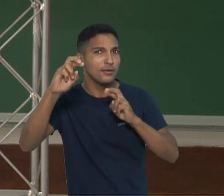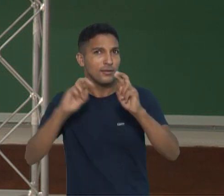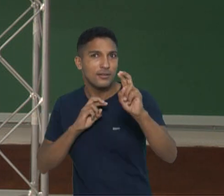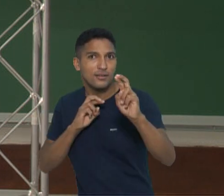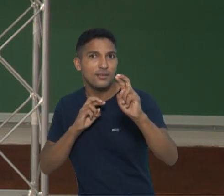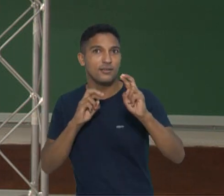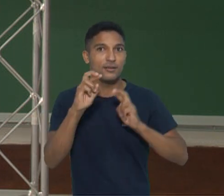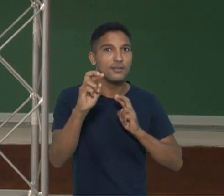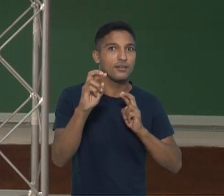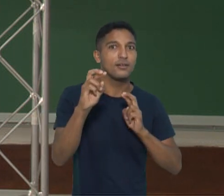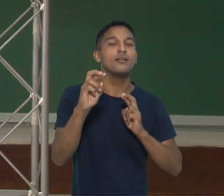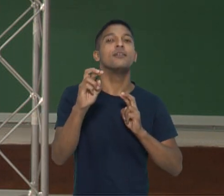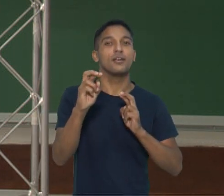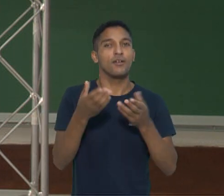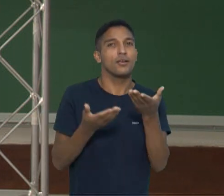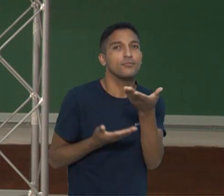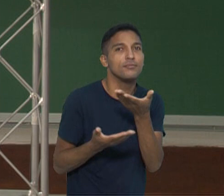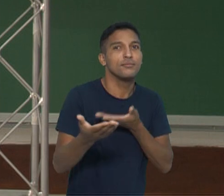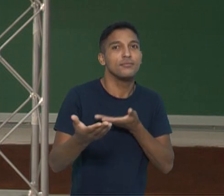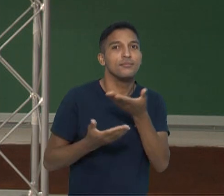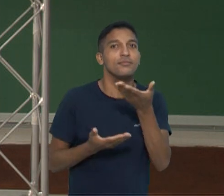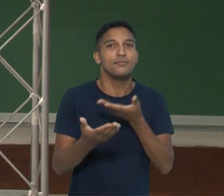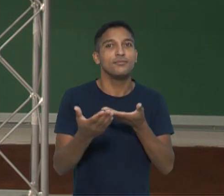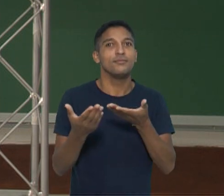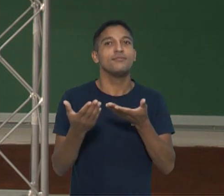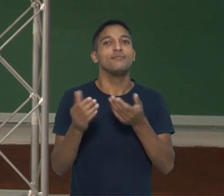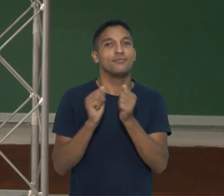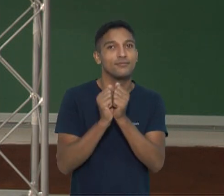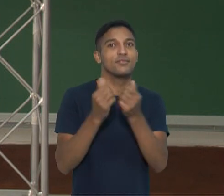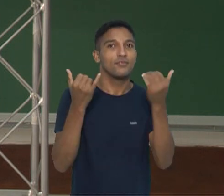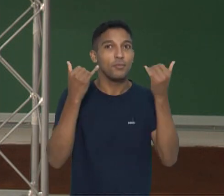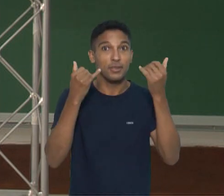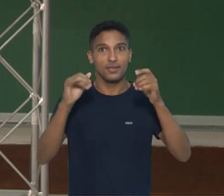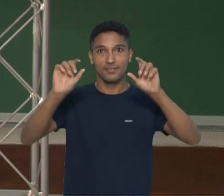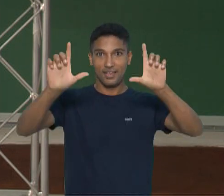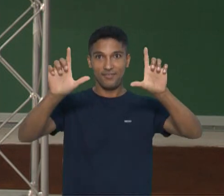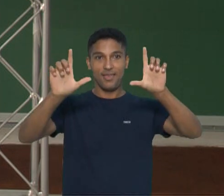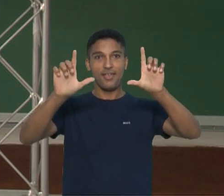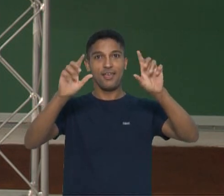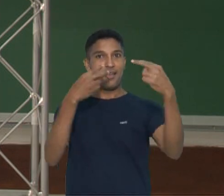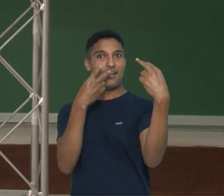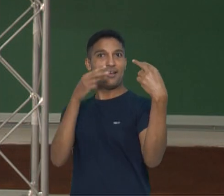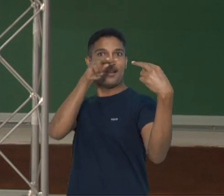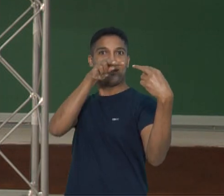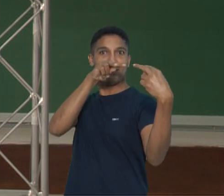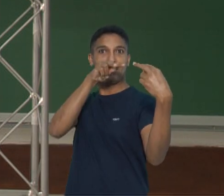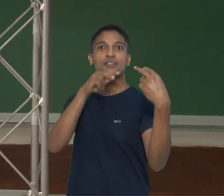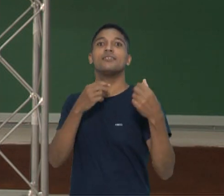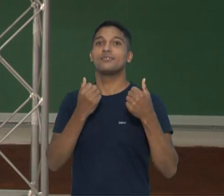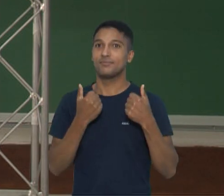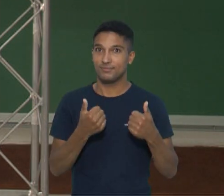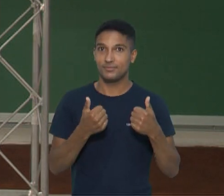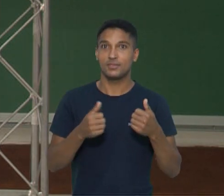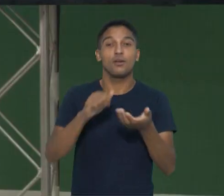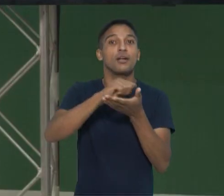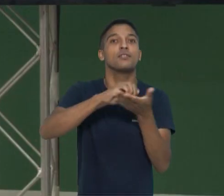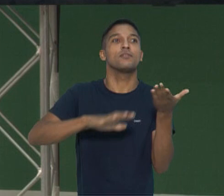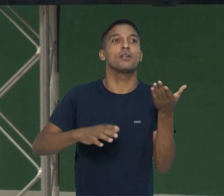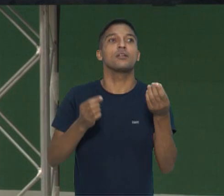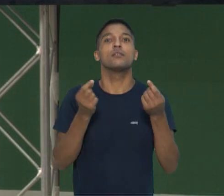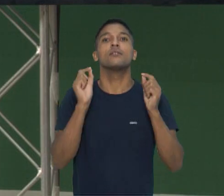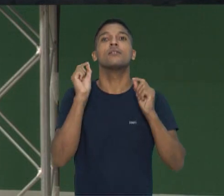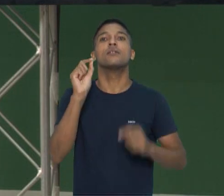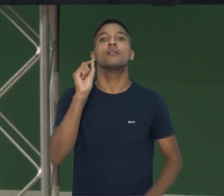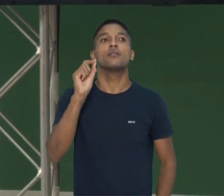verificamos e assim vamos fazendo essa troca de informações aqui via televisão, tá bom? Então, a atividade é escrever